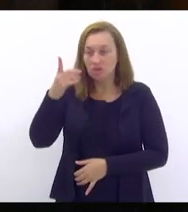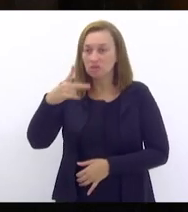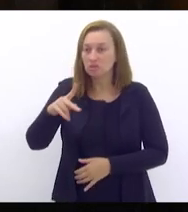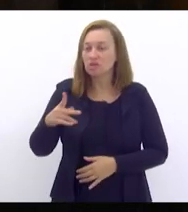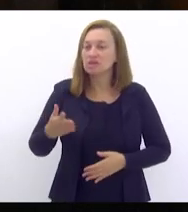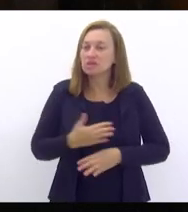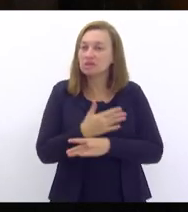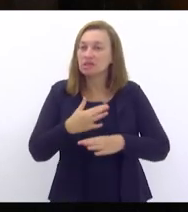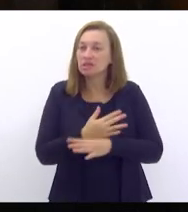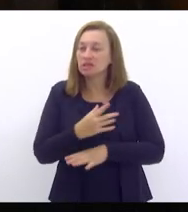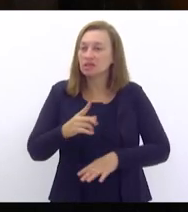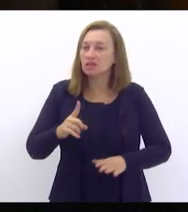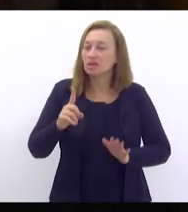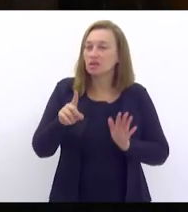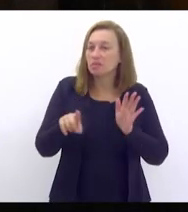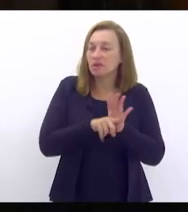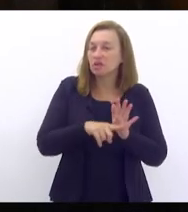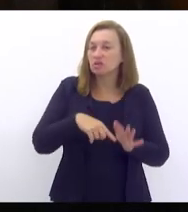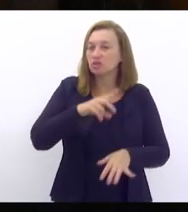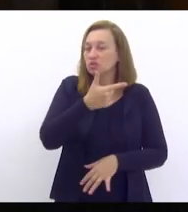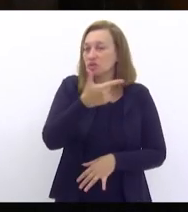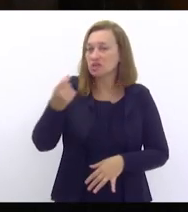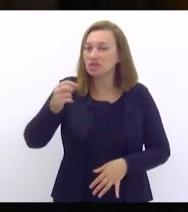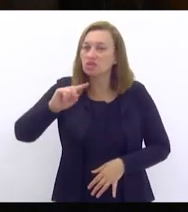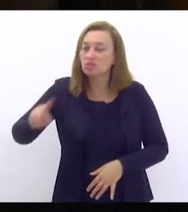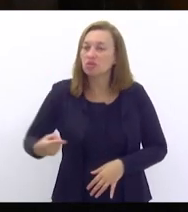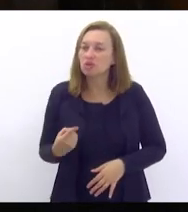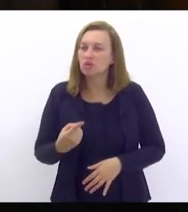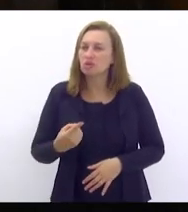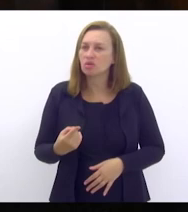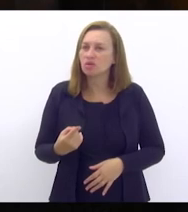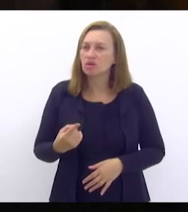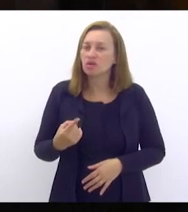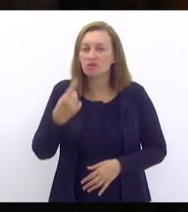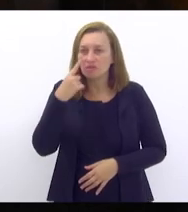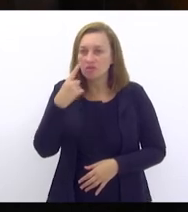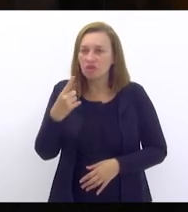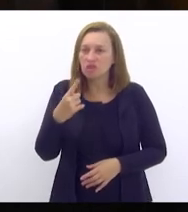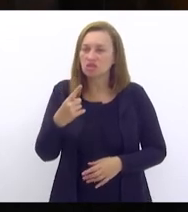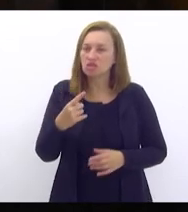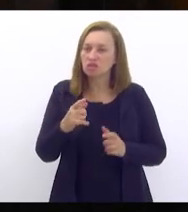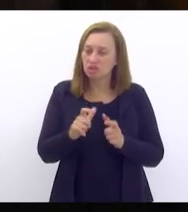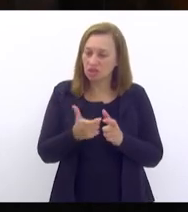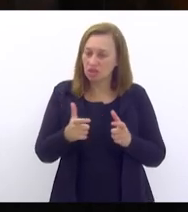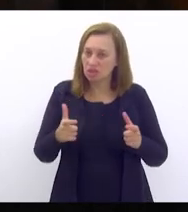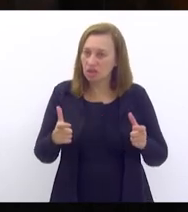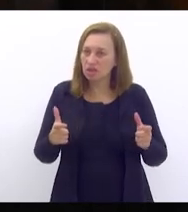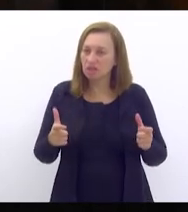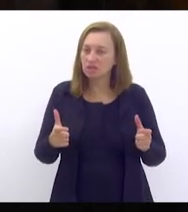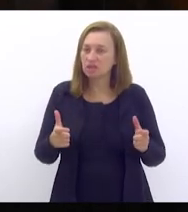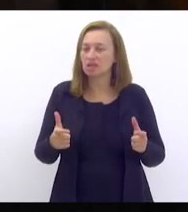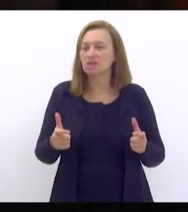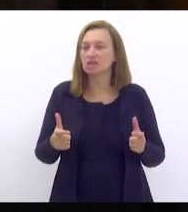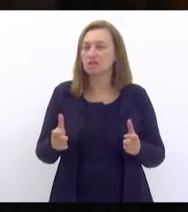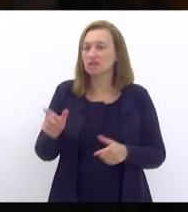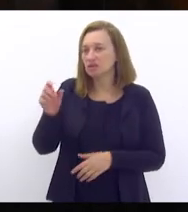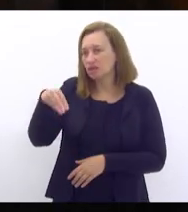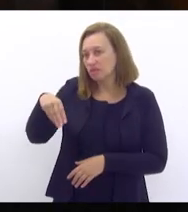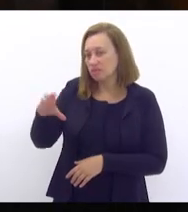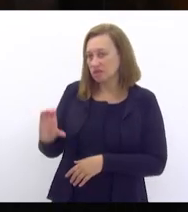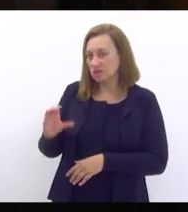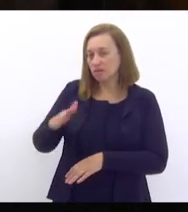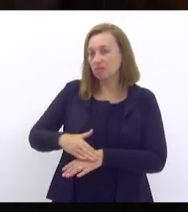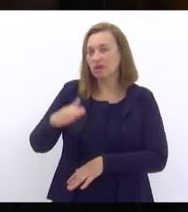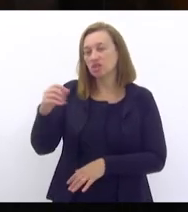tem menos de 200 mil habitantes. Ou seja, é nítido a projeção e o alastramento desse MC por muito mais do que a cidade